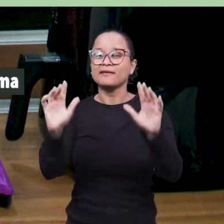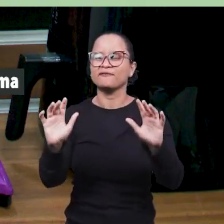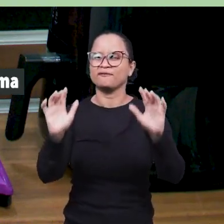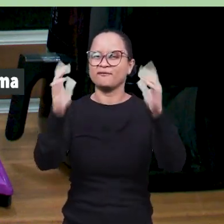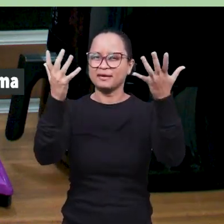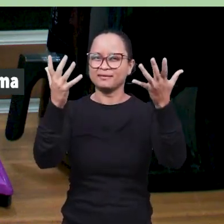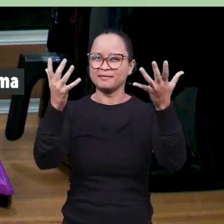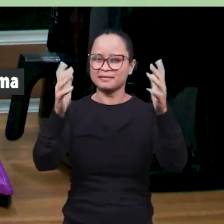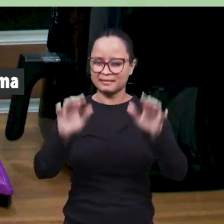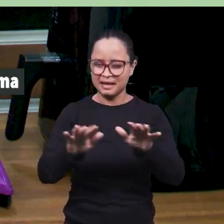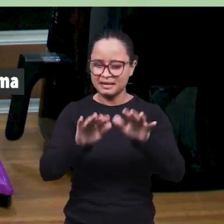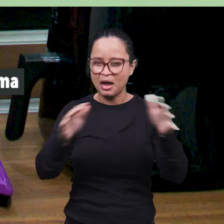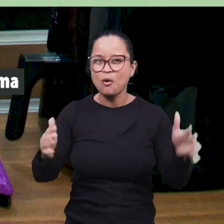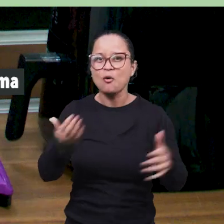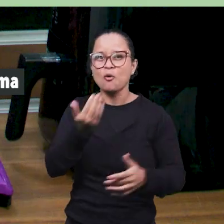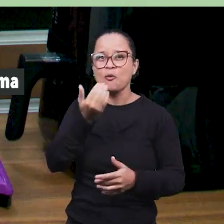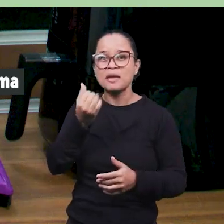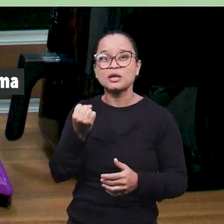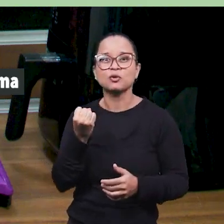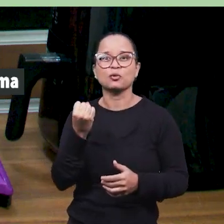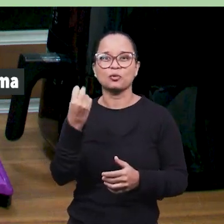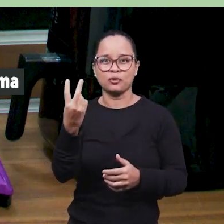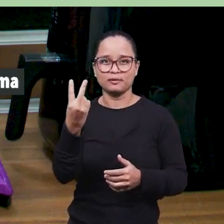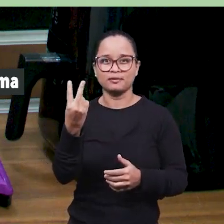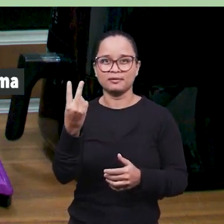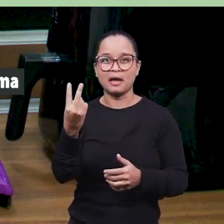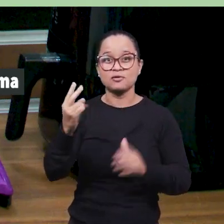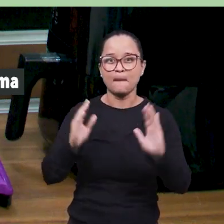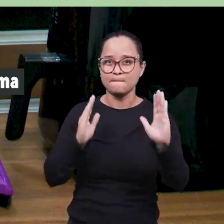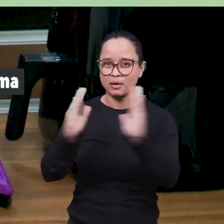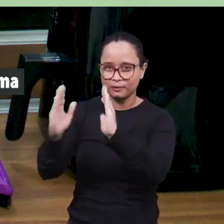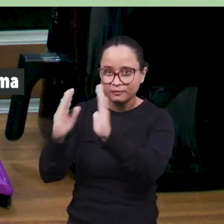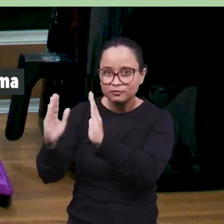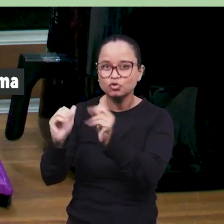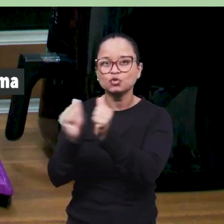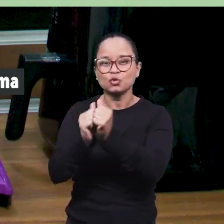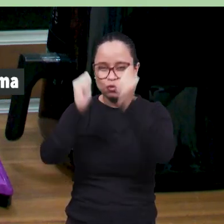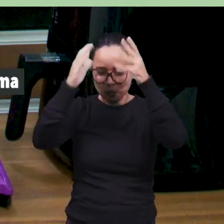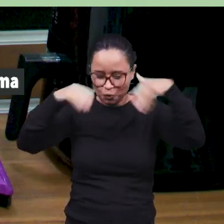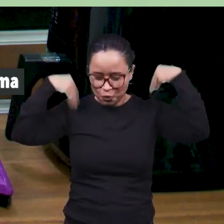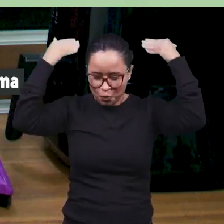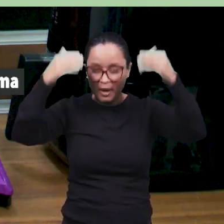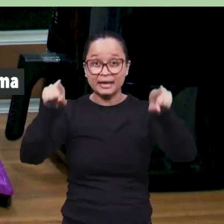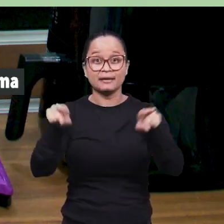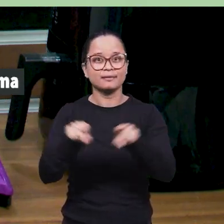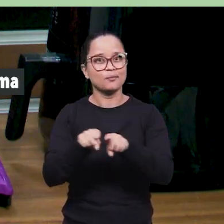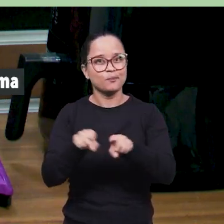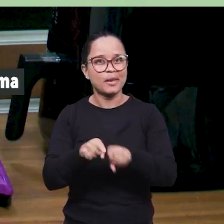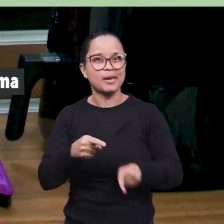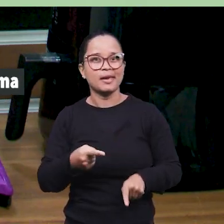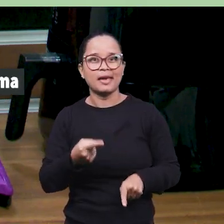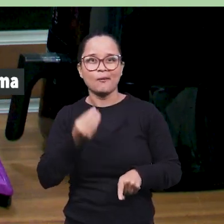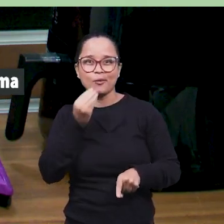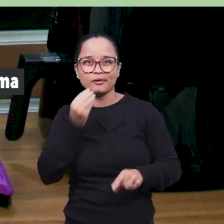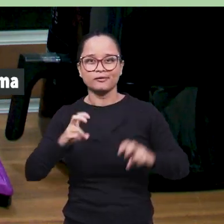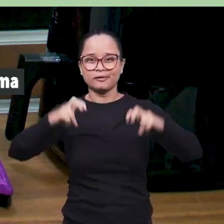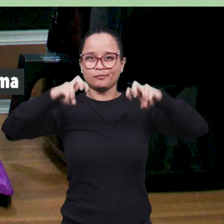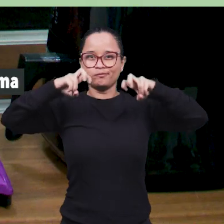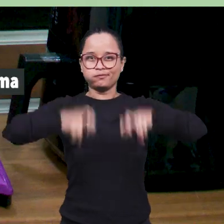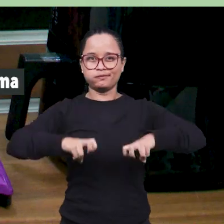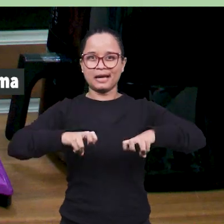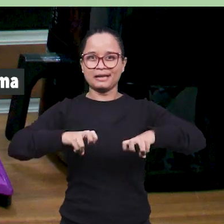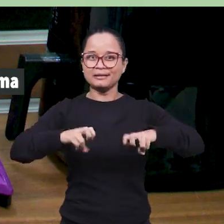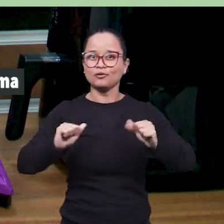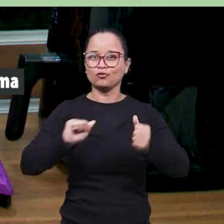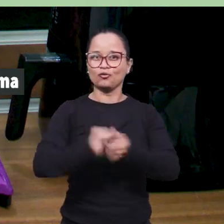rei e ainda se sentar com ele. Olha que maravilha, porque ela pôde preparar